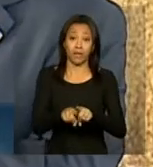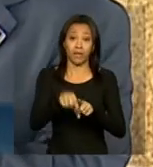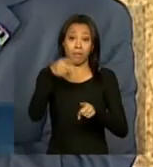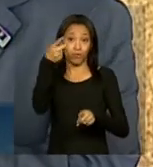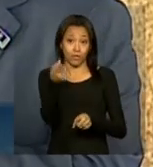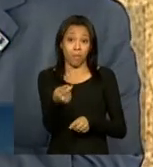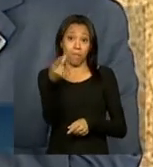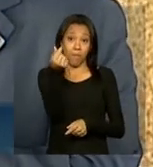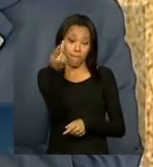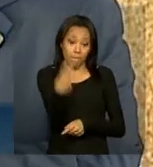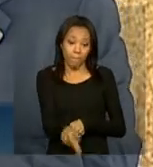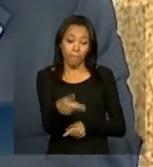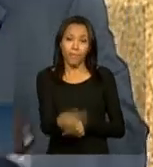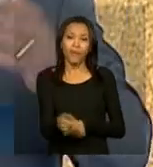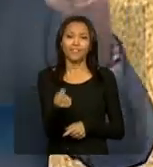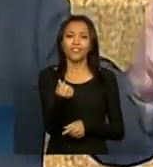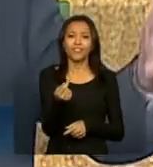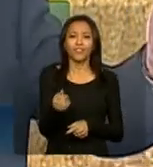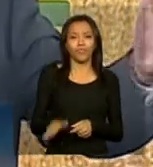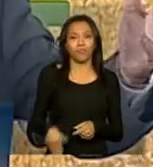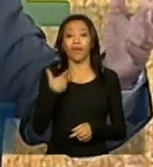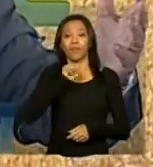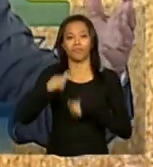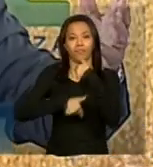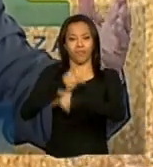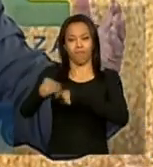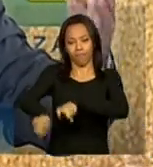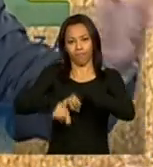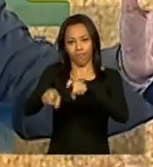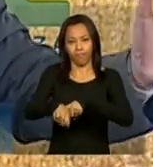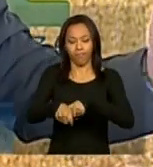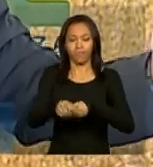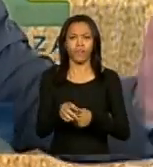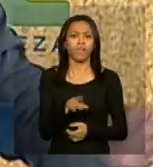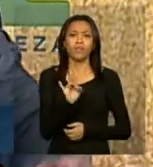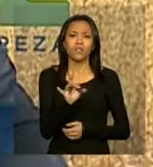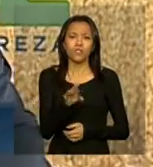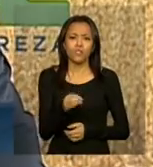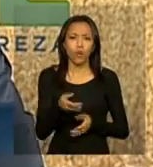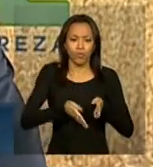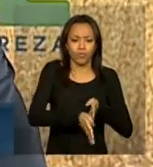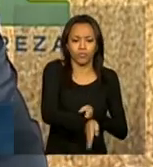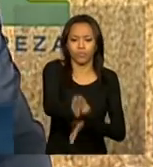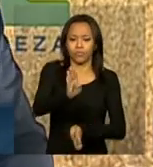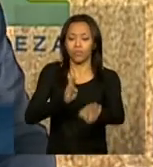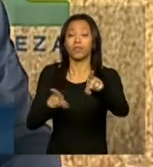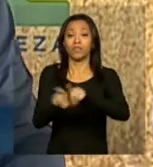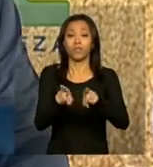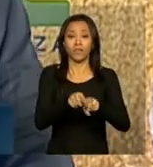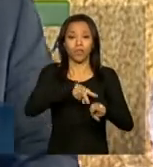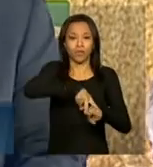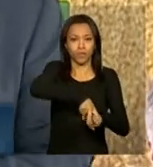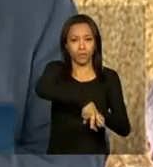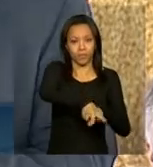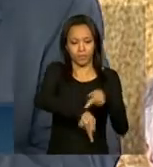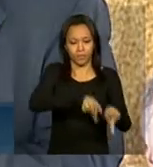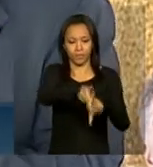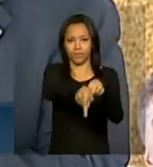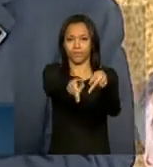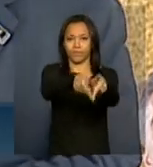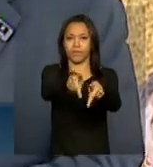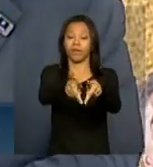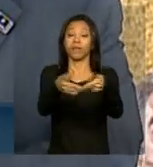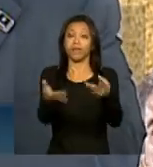recurso no bolso do produtor. Mas é só o modal rodoviário? Não, há também o modal ferroviário. E aí a presidenta deu